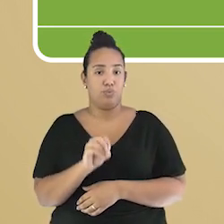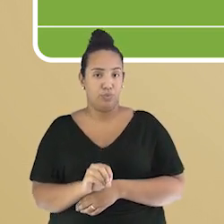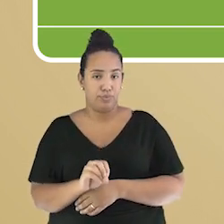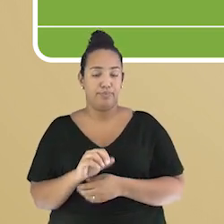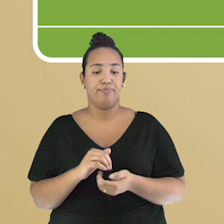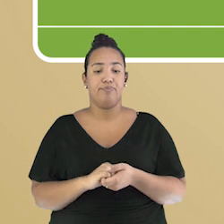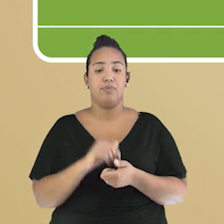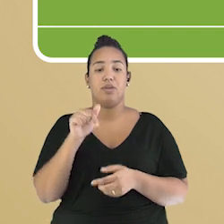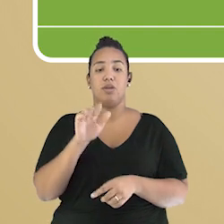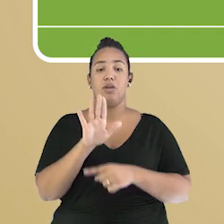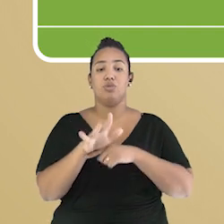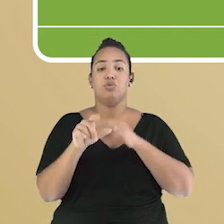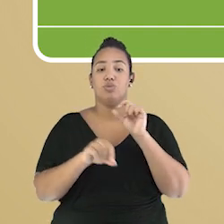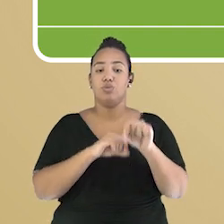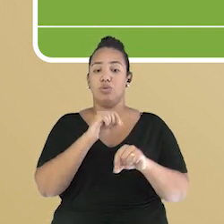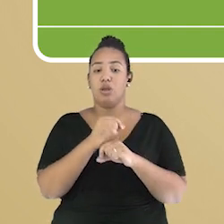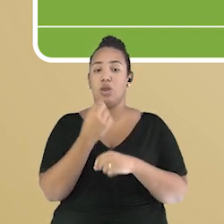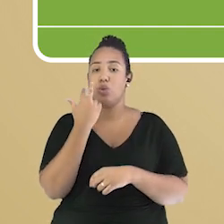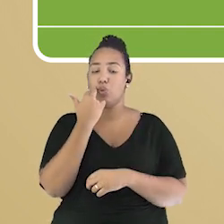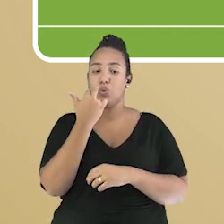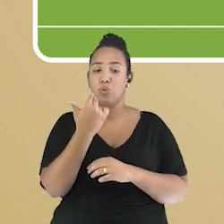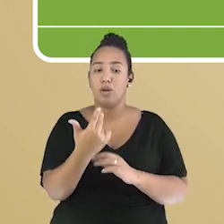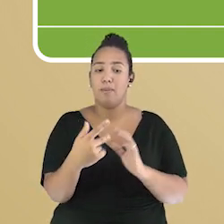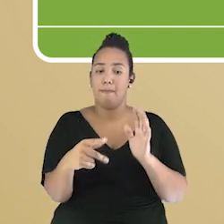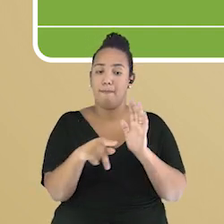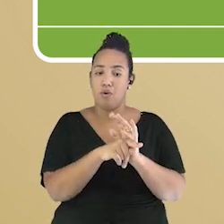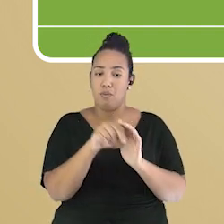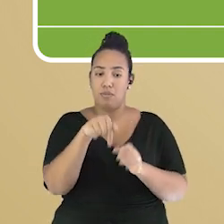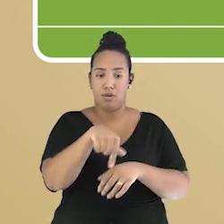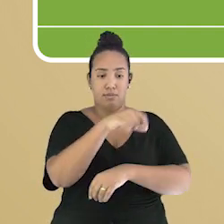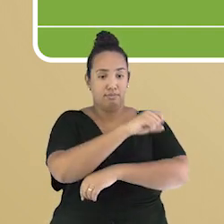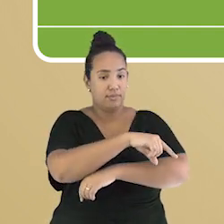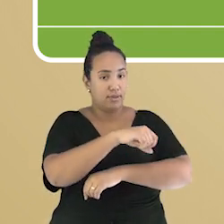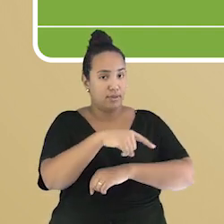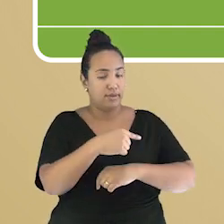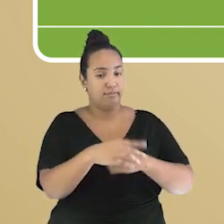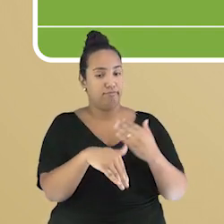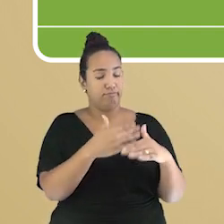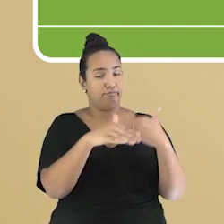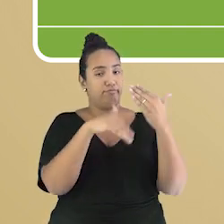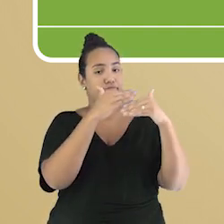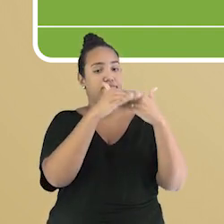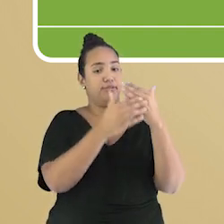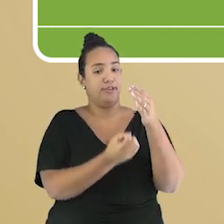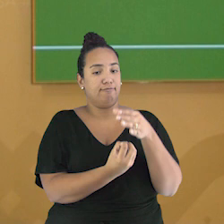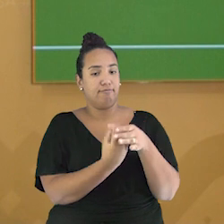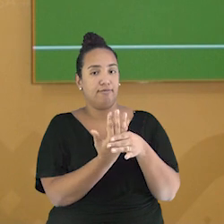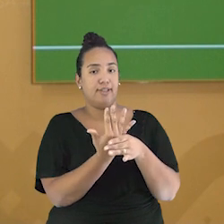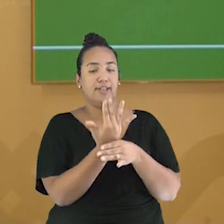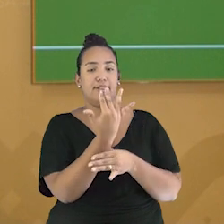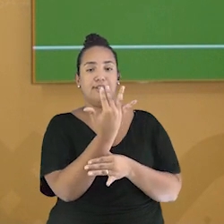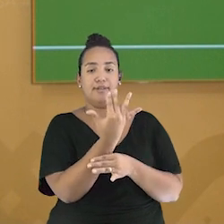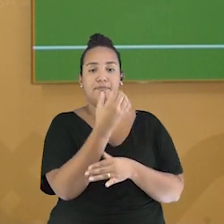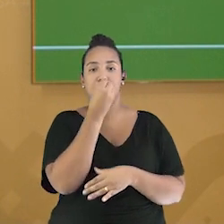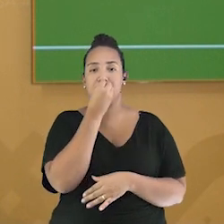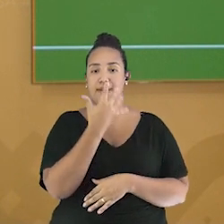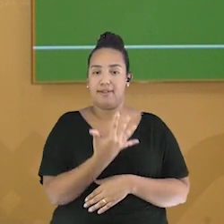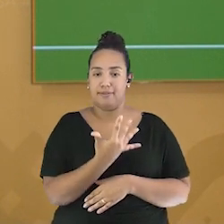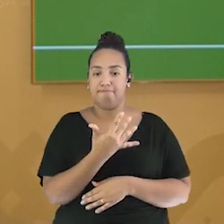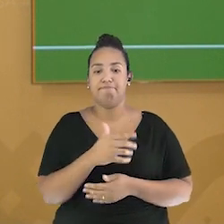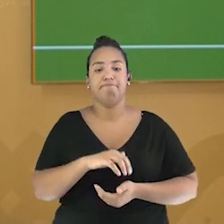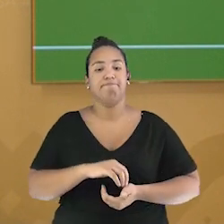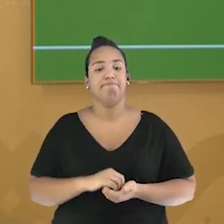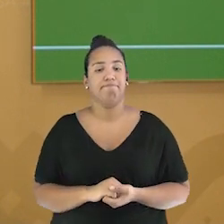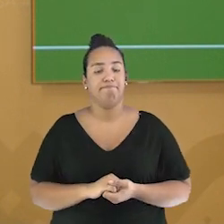essencialmente para o fornecimento dos nutrientes necessários para a planta, para que ela desenvolva de uma forma